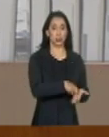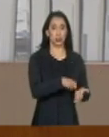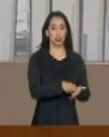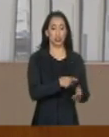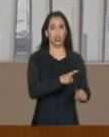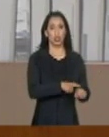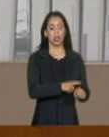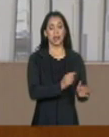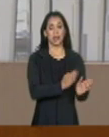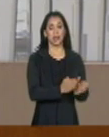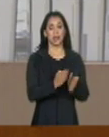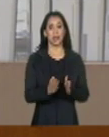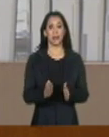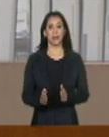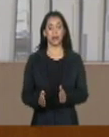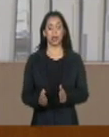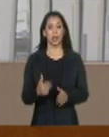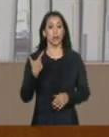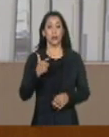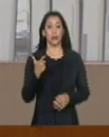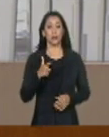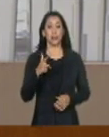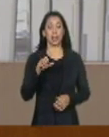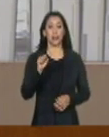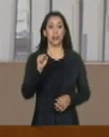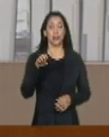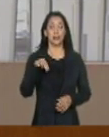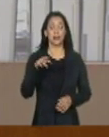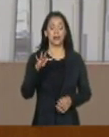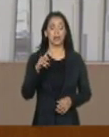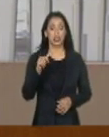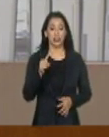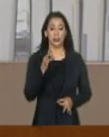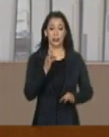em julgado, porque sequer sentença há.